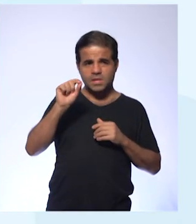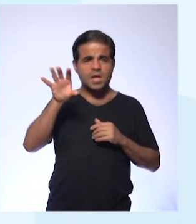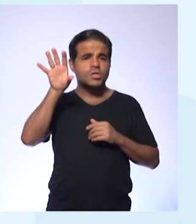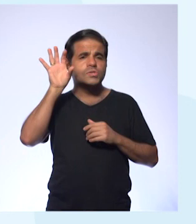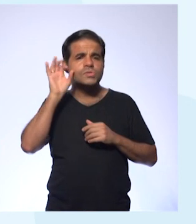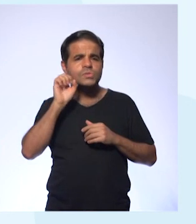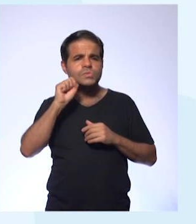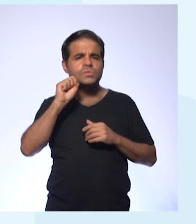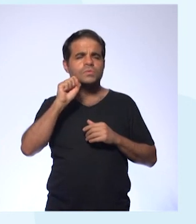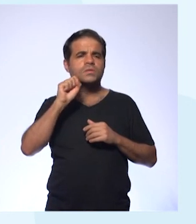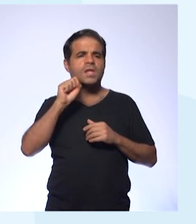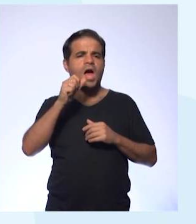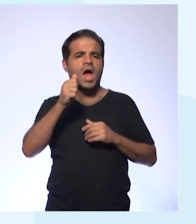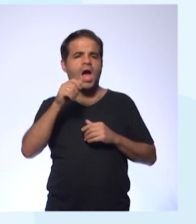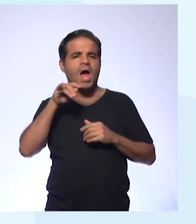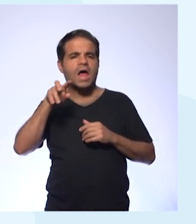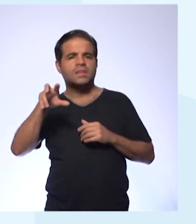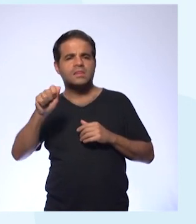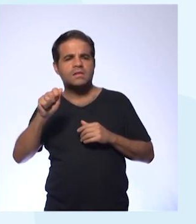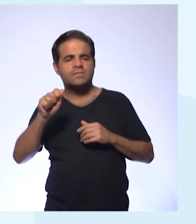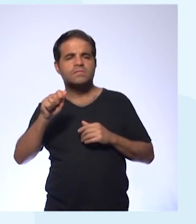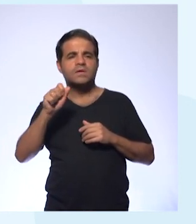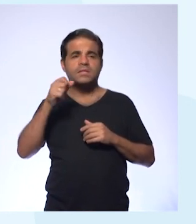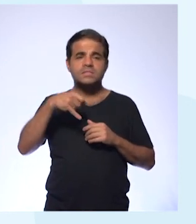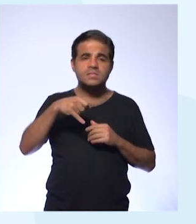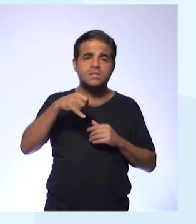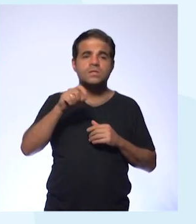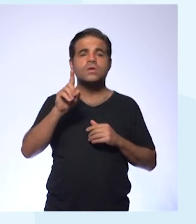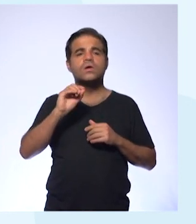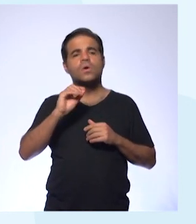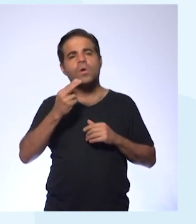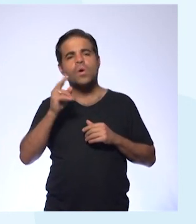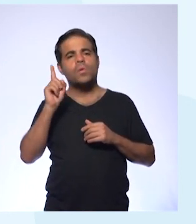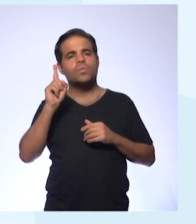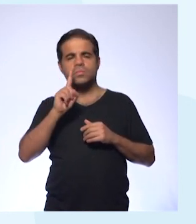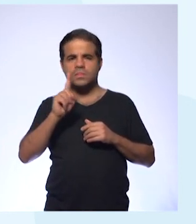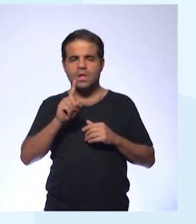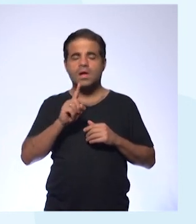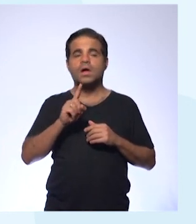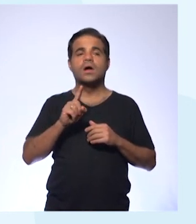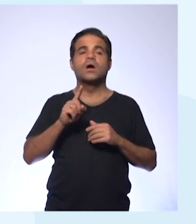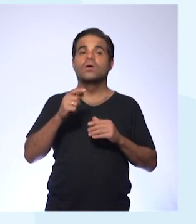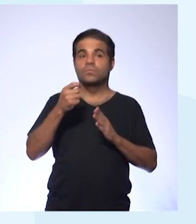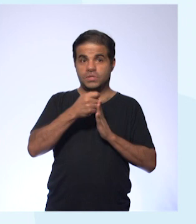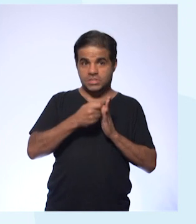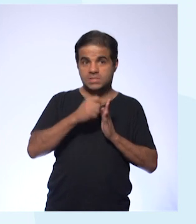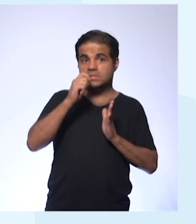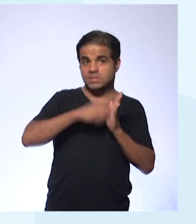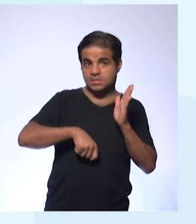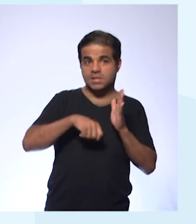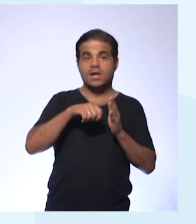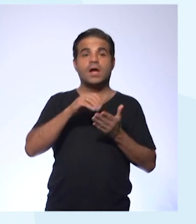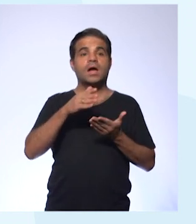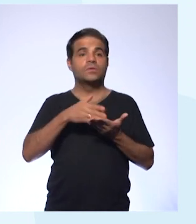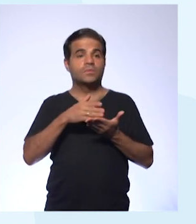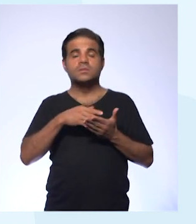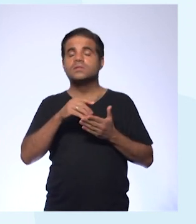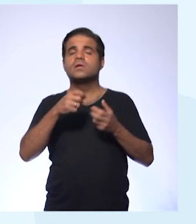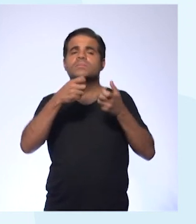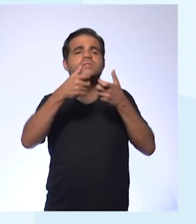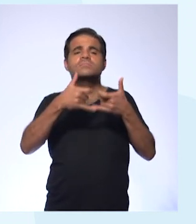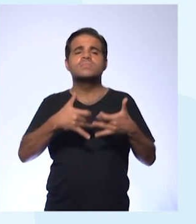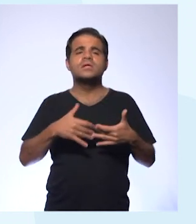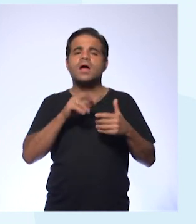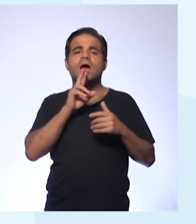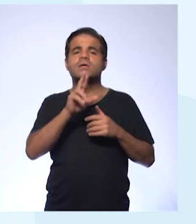ativa? É para vocês responderem sim ou não, né? Anotarem no caderno, não deixem de registrar no caderno, mas